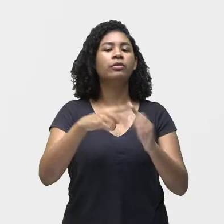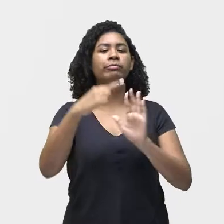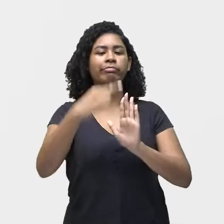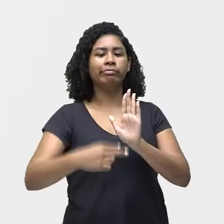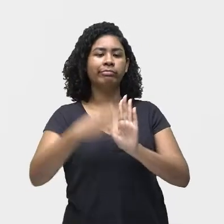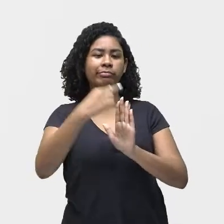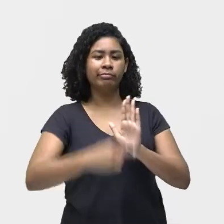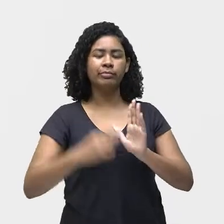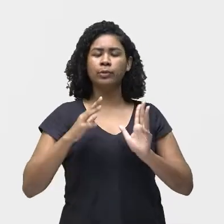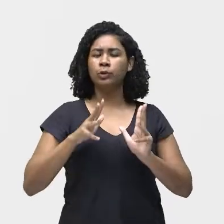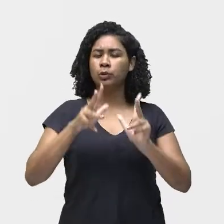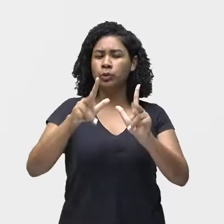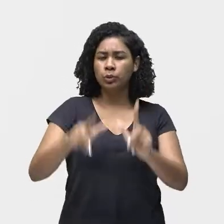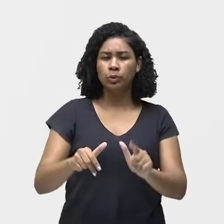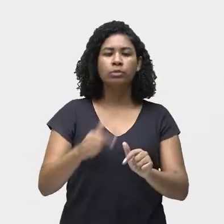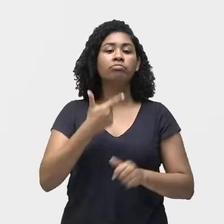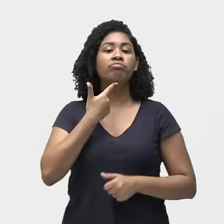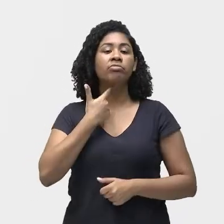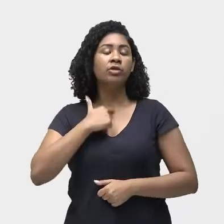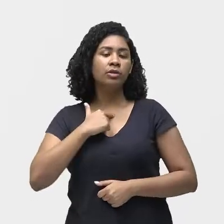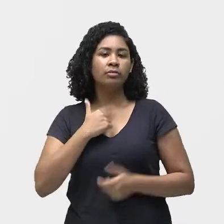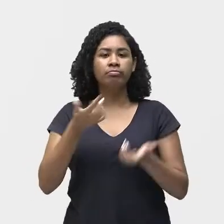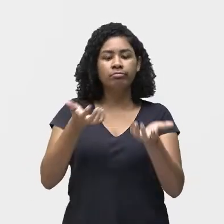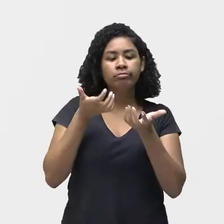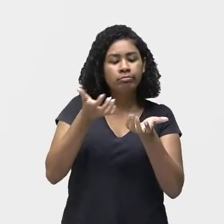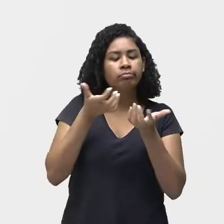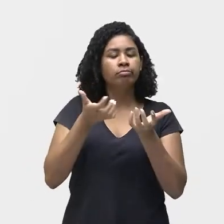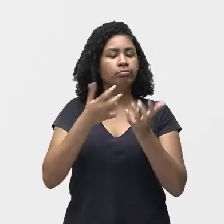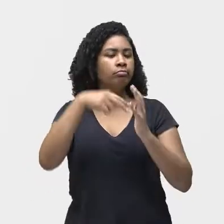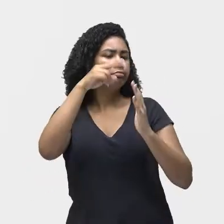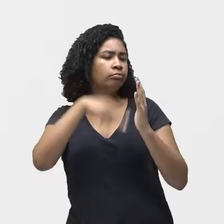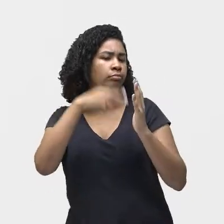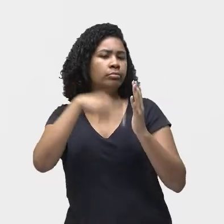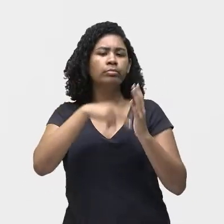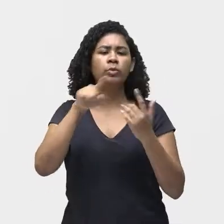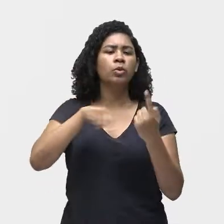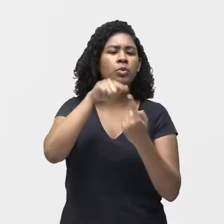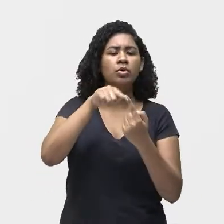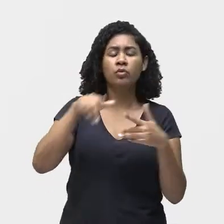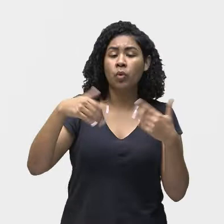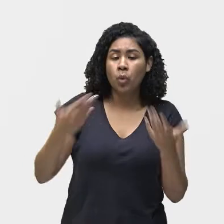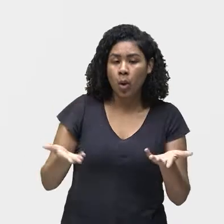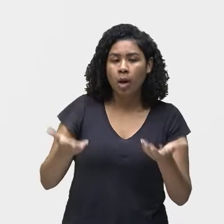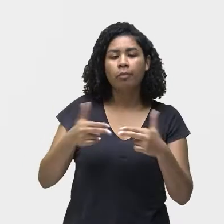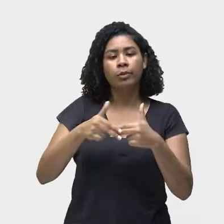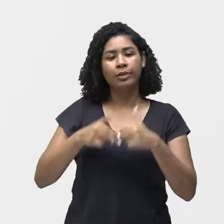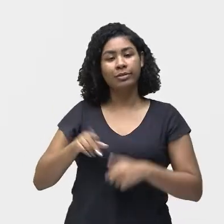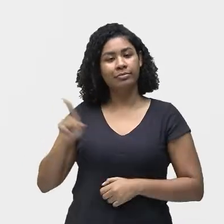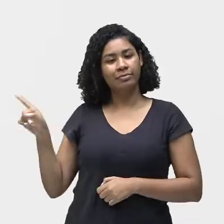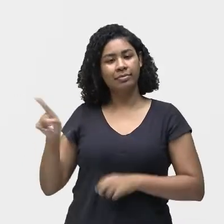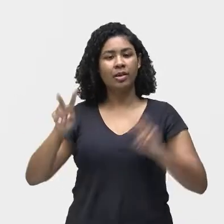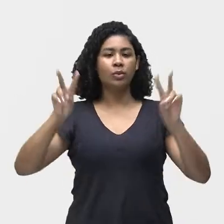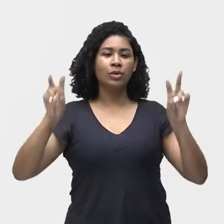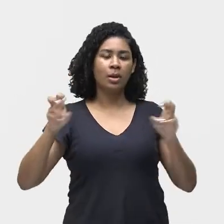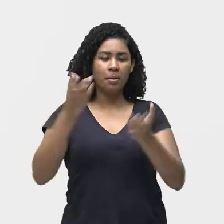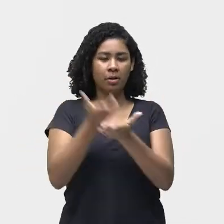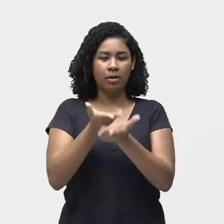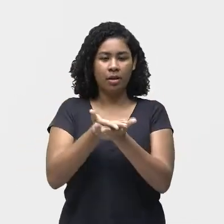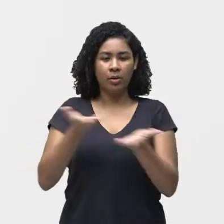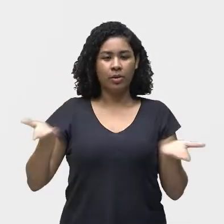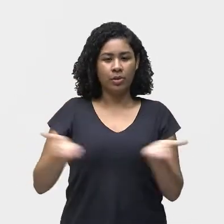o que eu quero alcançar quando eu estou lendo determinado texto. Então, esse é o nosso objeto de conhecimento e